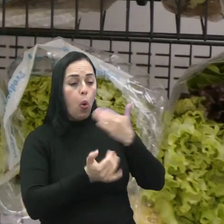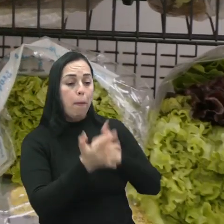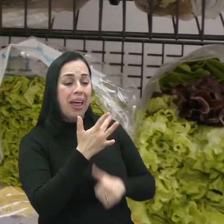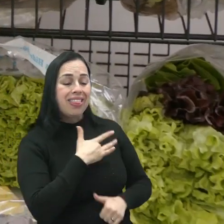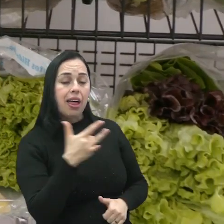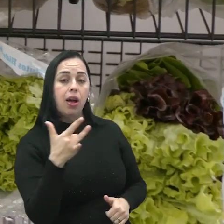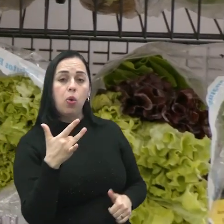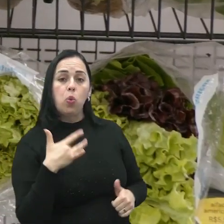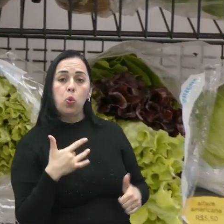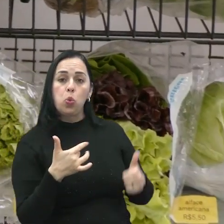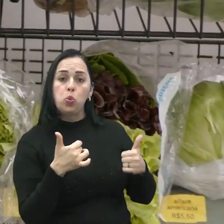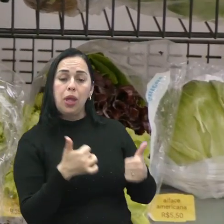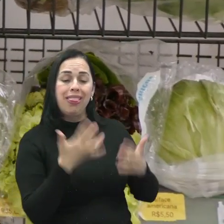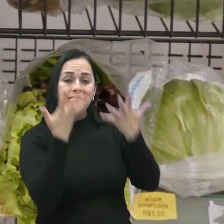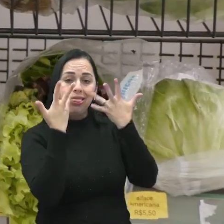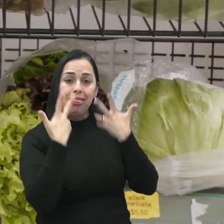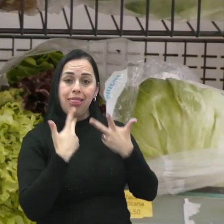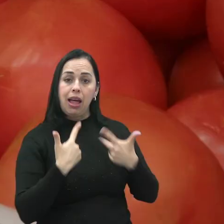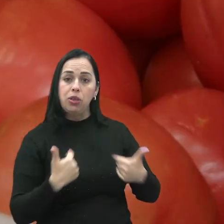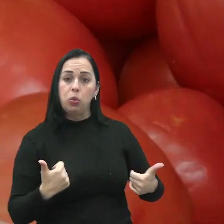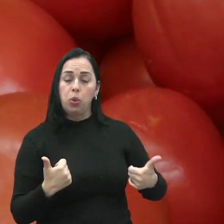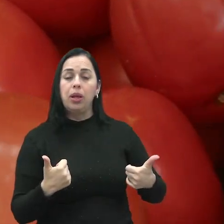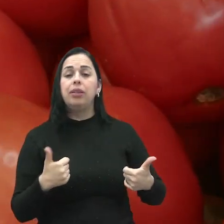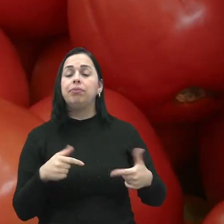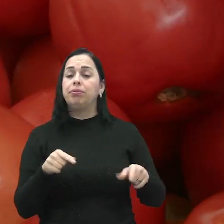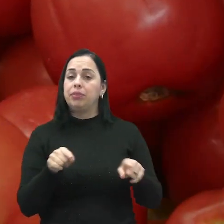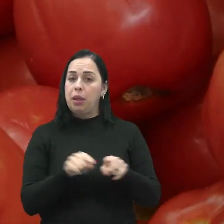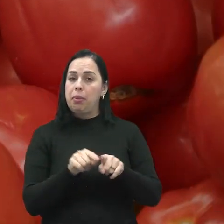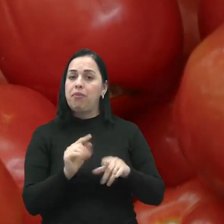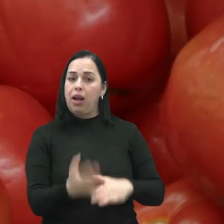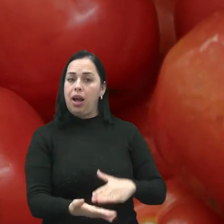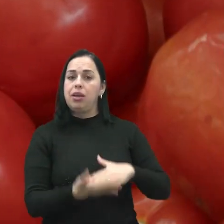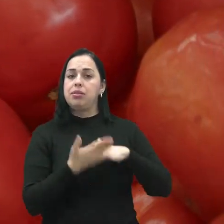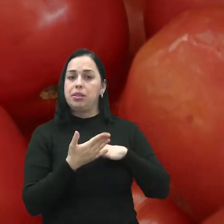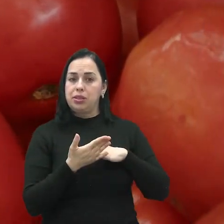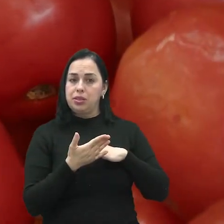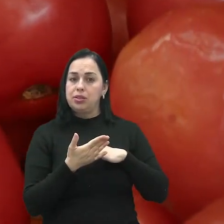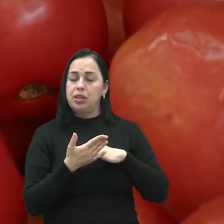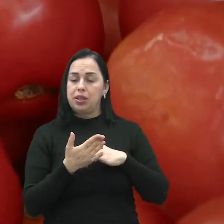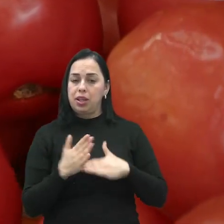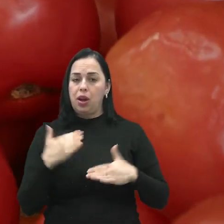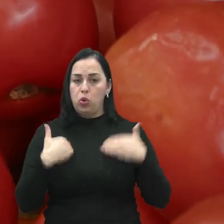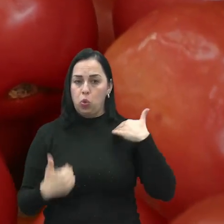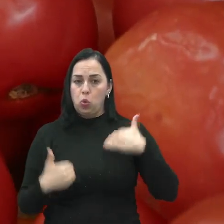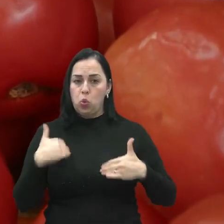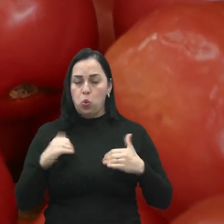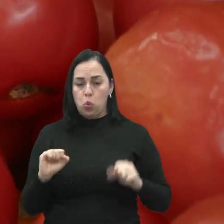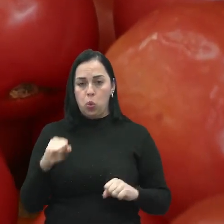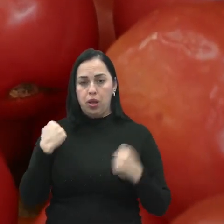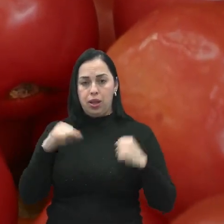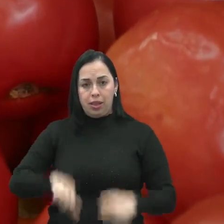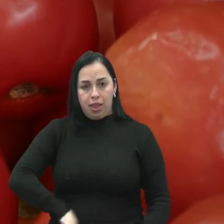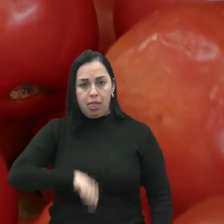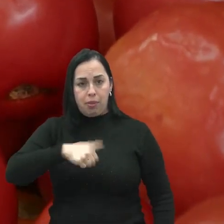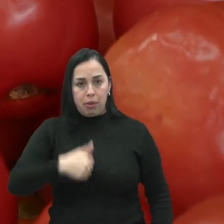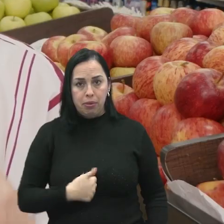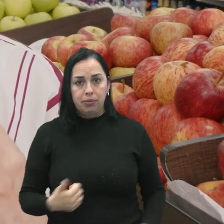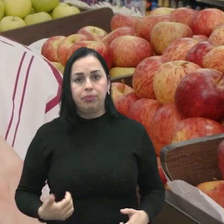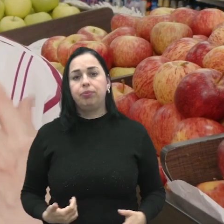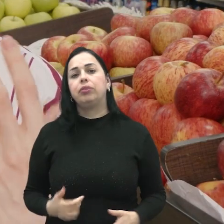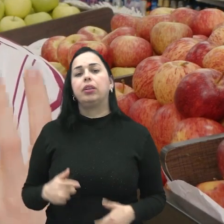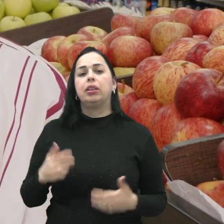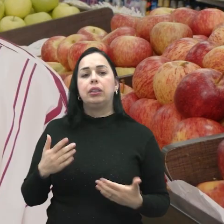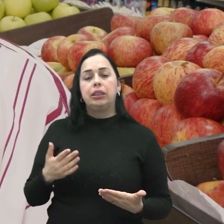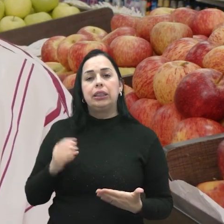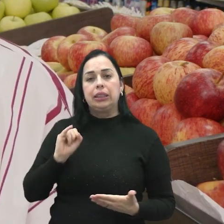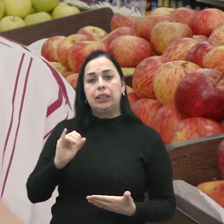à alimentação com produtos naturais também fará diferença para o fortalecimento da imunidade do intestino. Quando